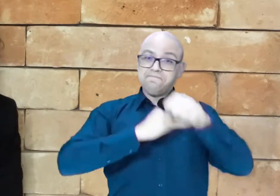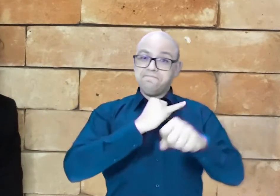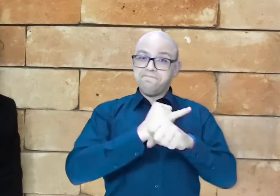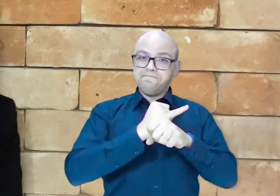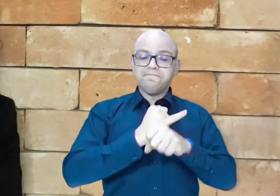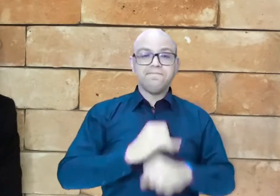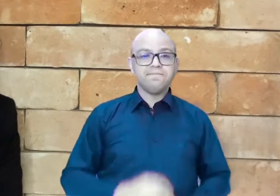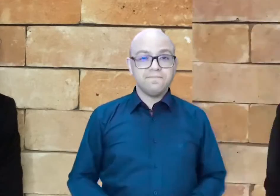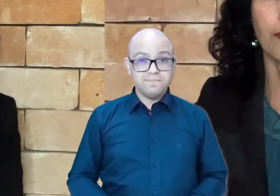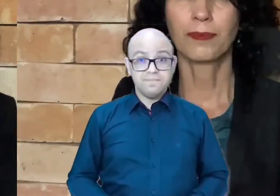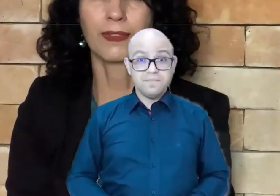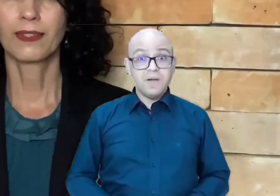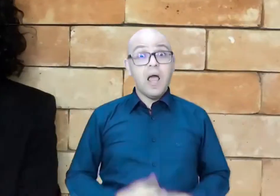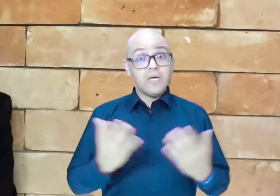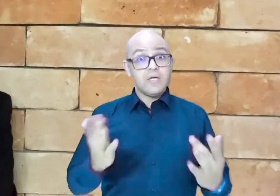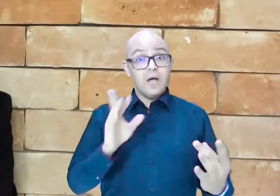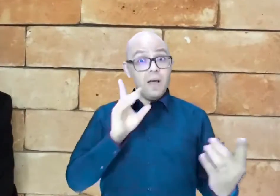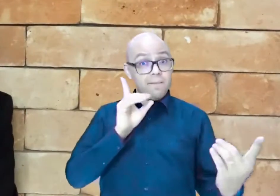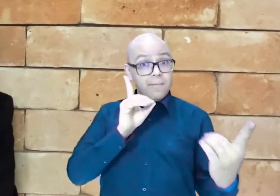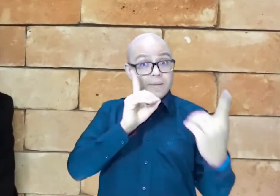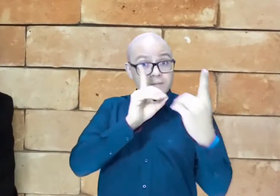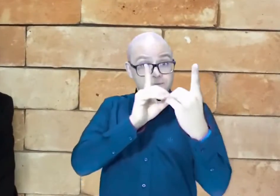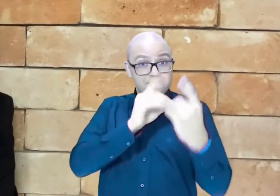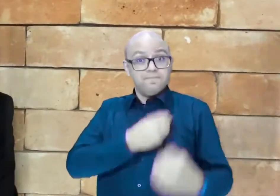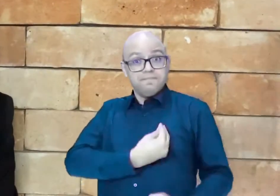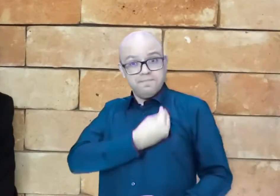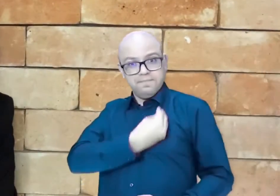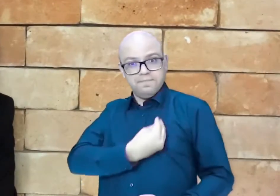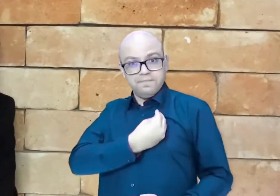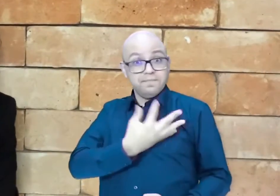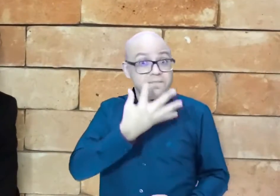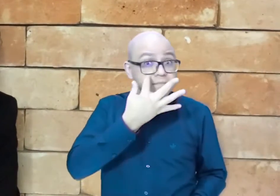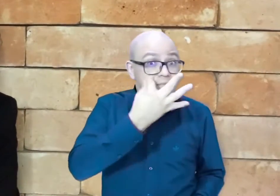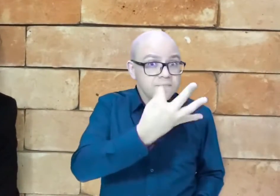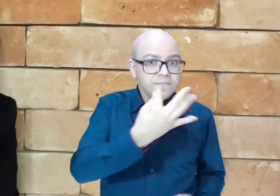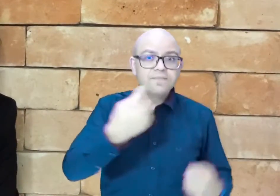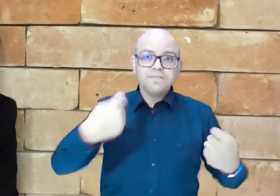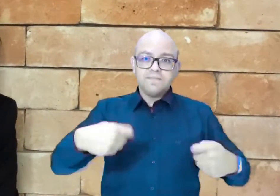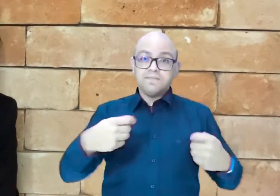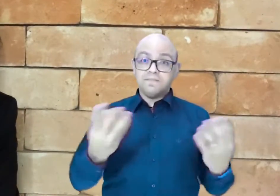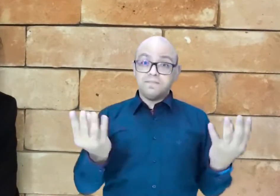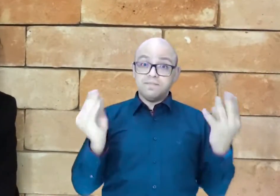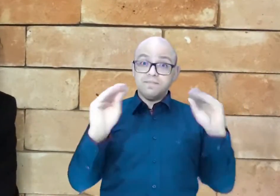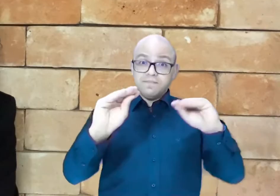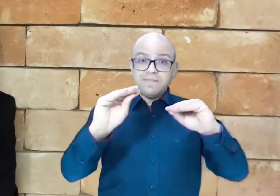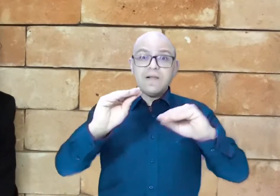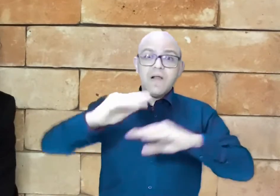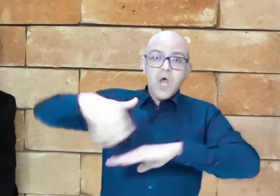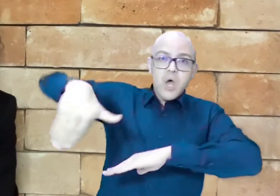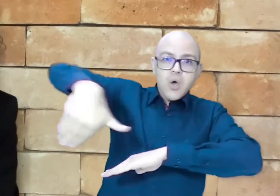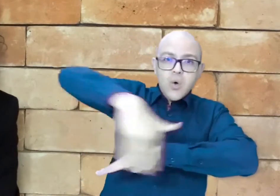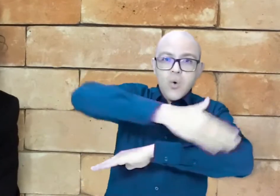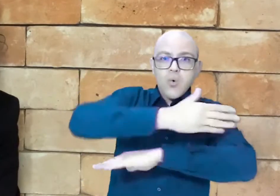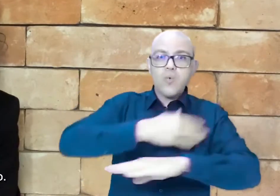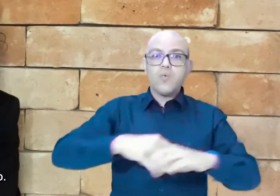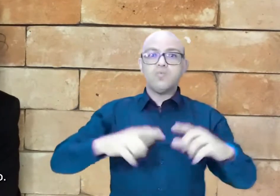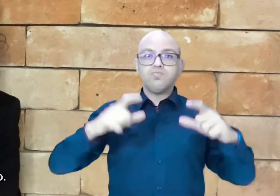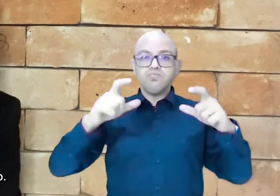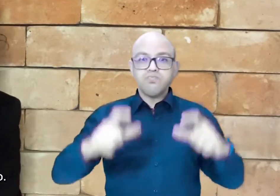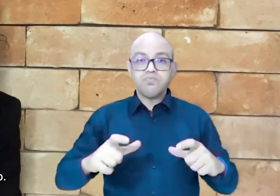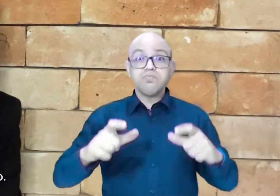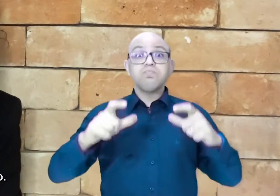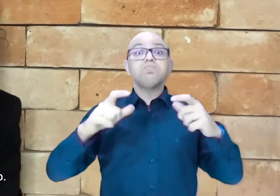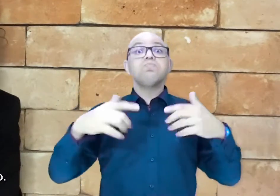sala virtual. Já para atendimentos presenciais, deve-se informar ainda o endereço